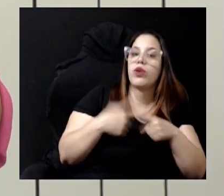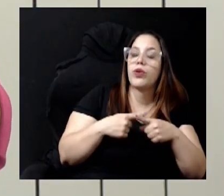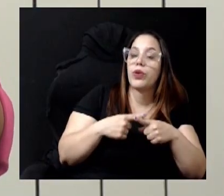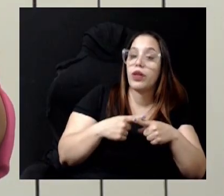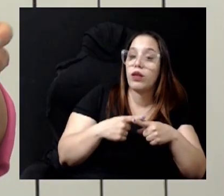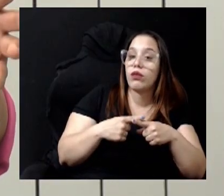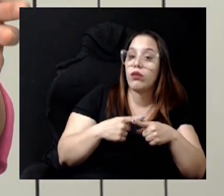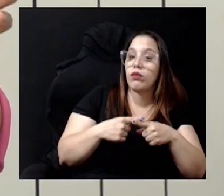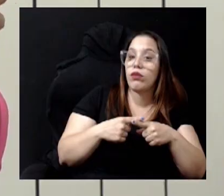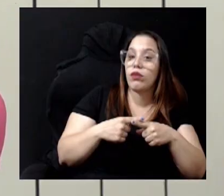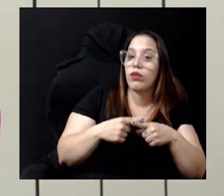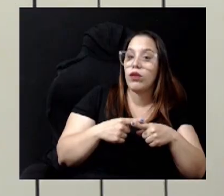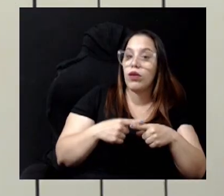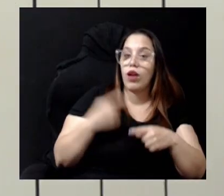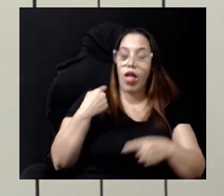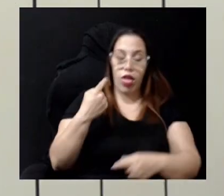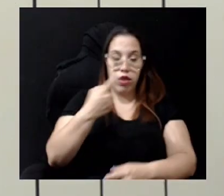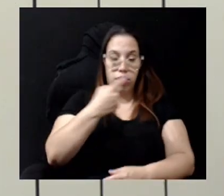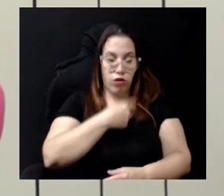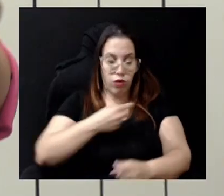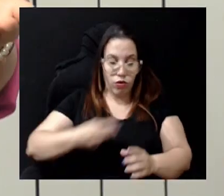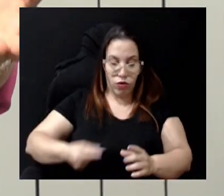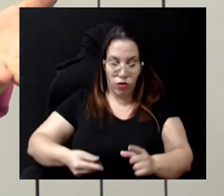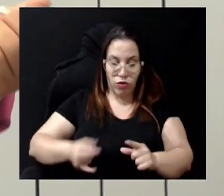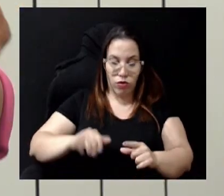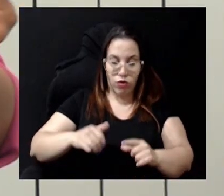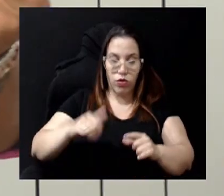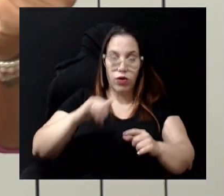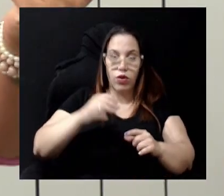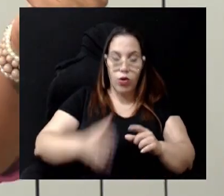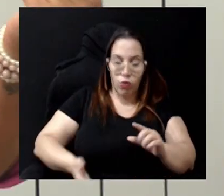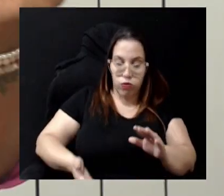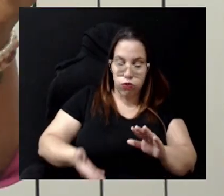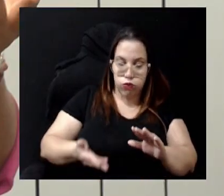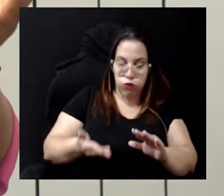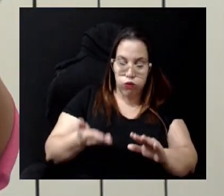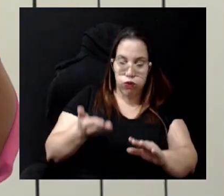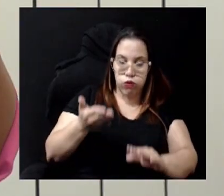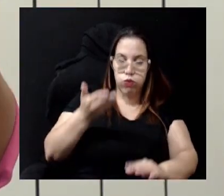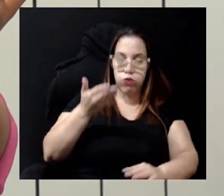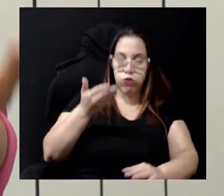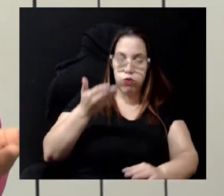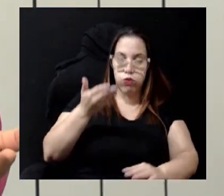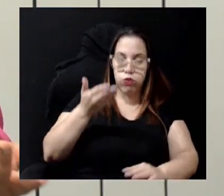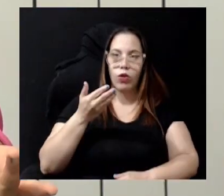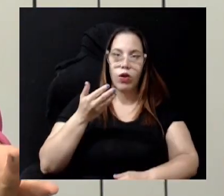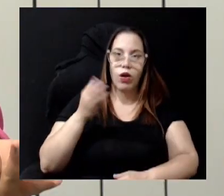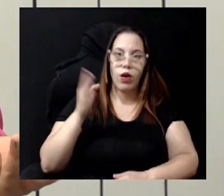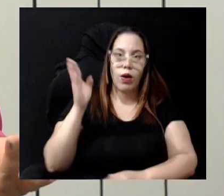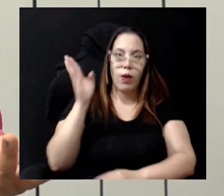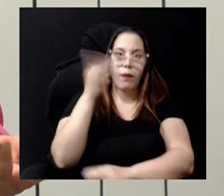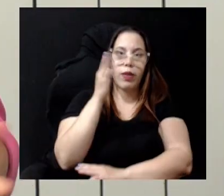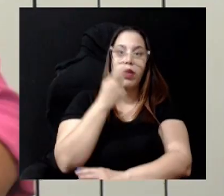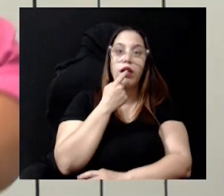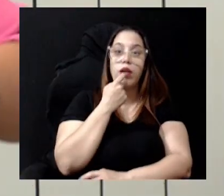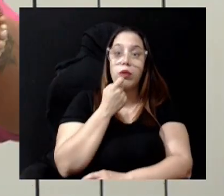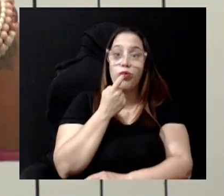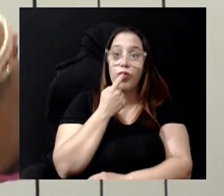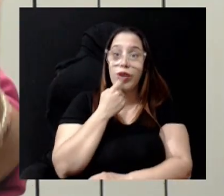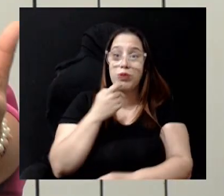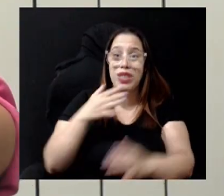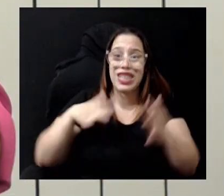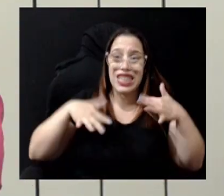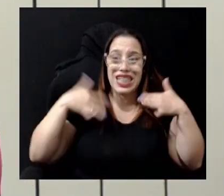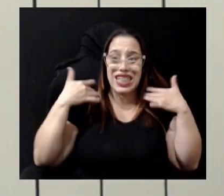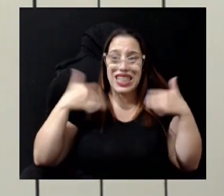nossa energia está subindo, né? Se eu não me engano, nós vamos para a bandeira vermelha. Vermelha, né? Isso